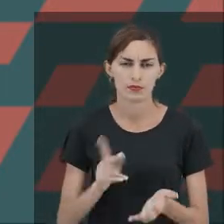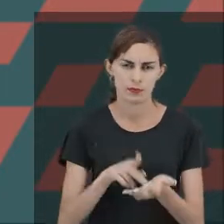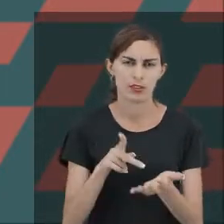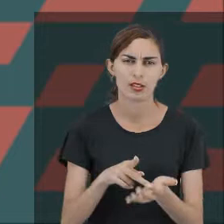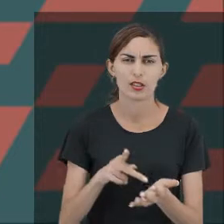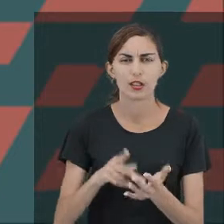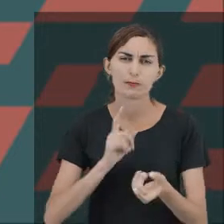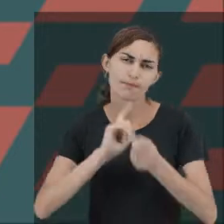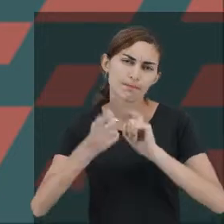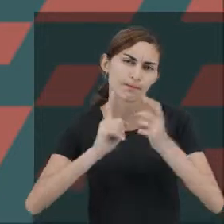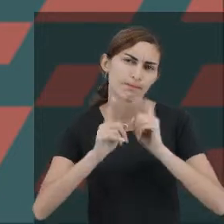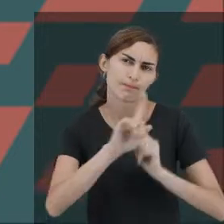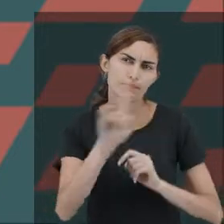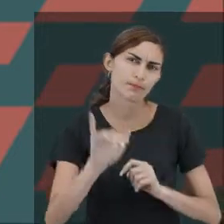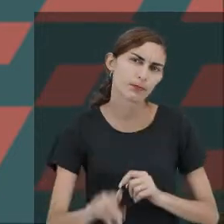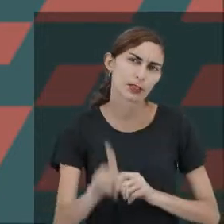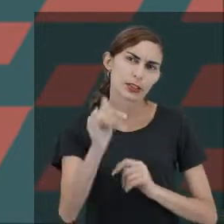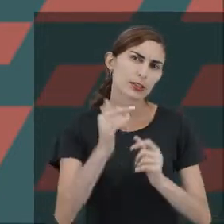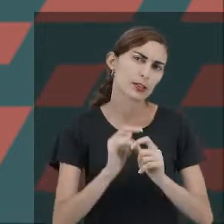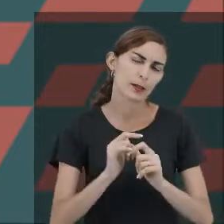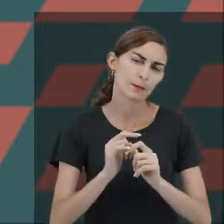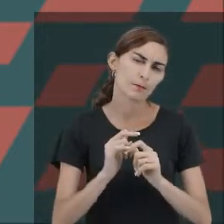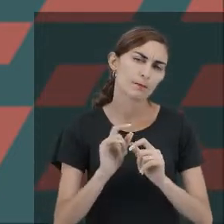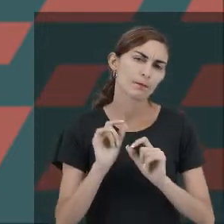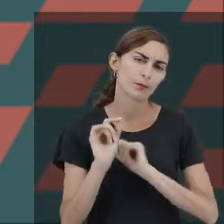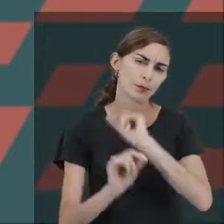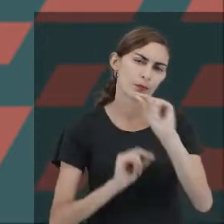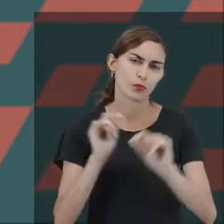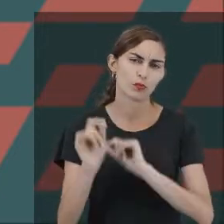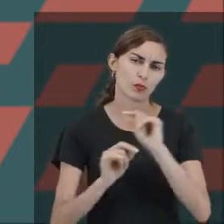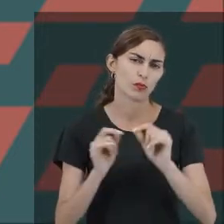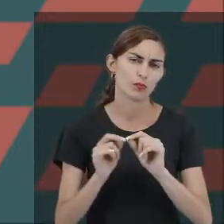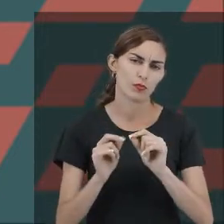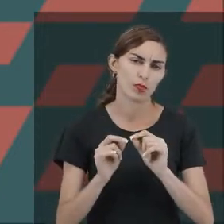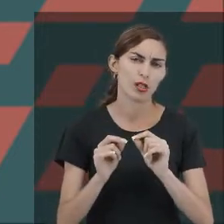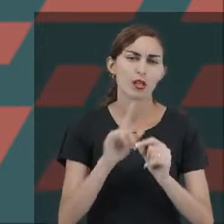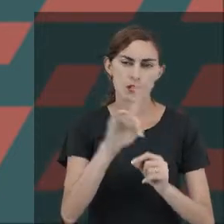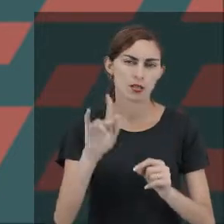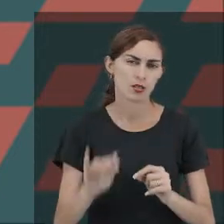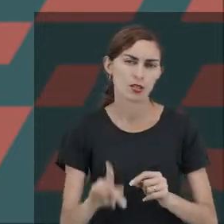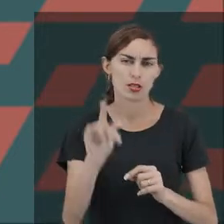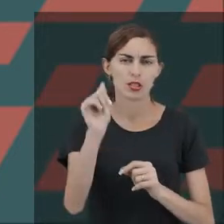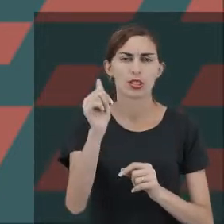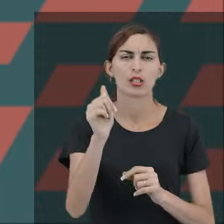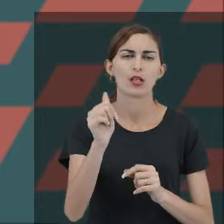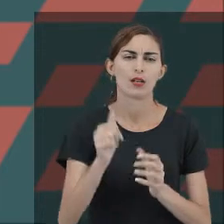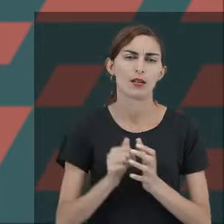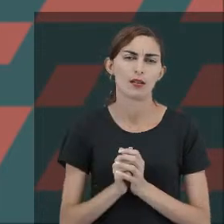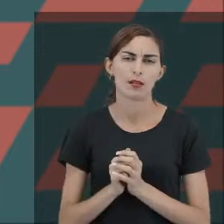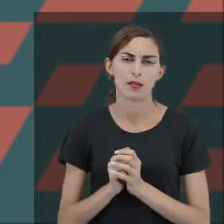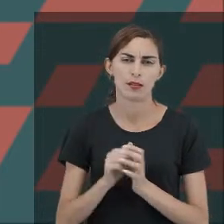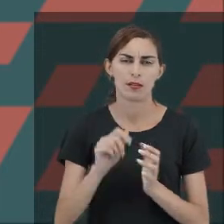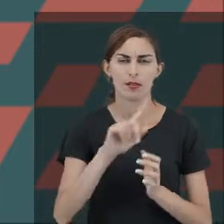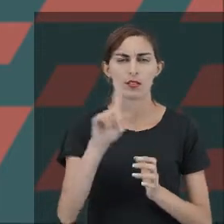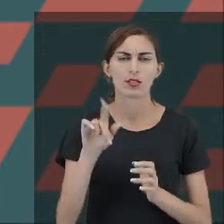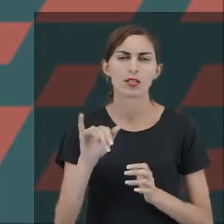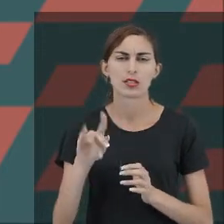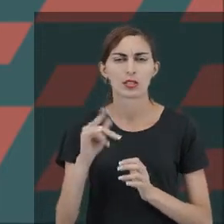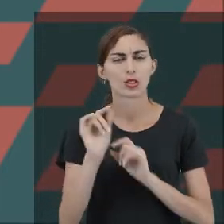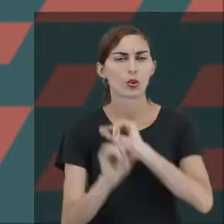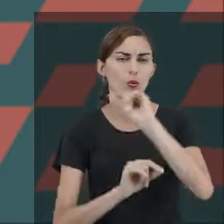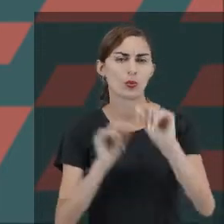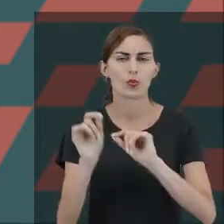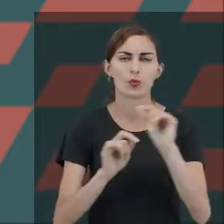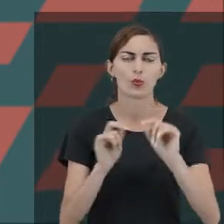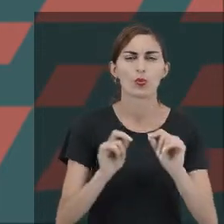enquanto equipe de saúde. Na verdade, a discussão para o Zika é bem maior que o Zika, né? Que é a síndrome